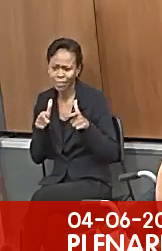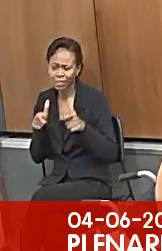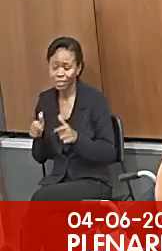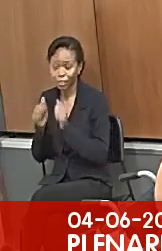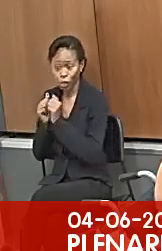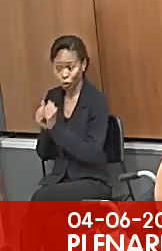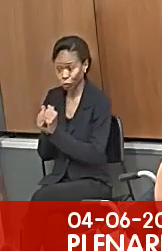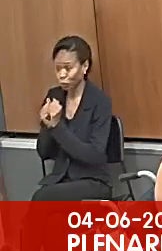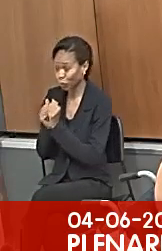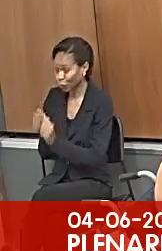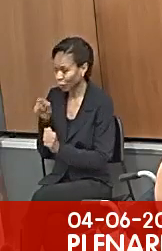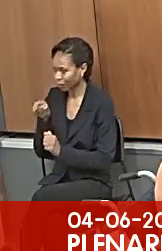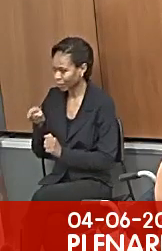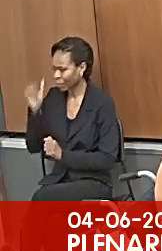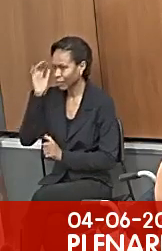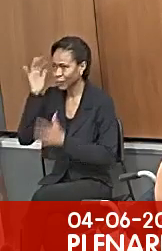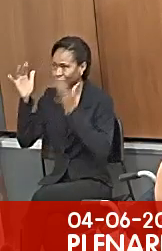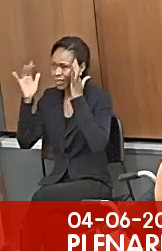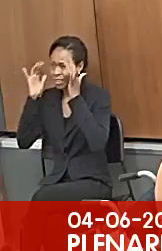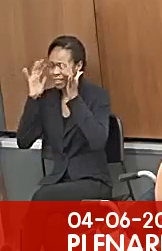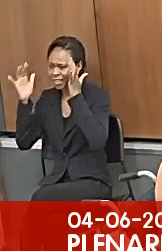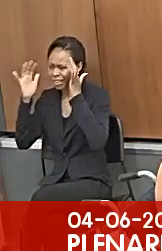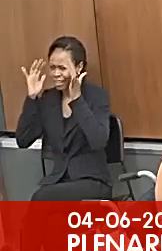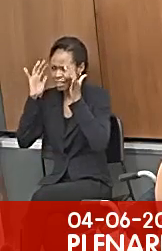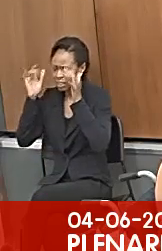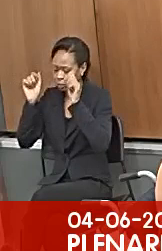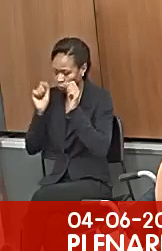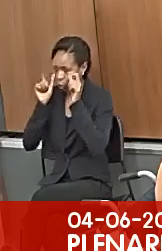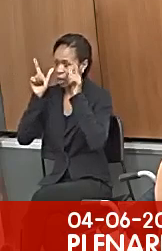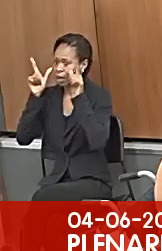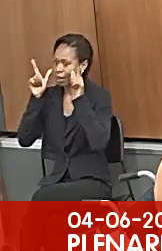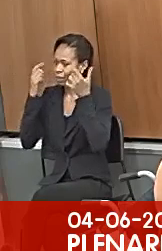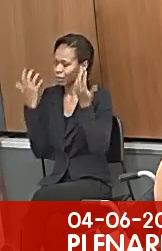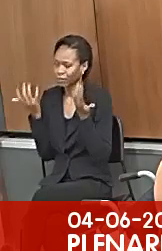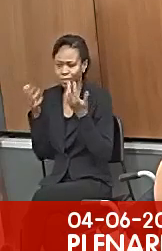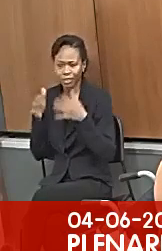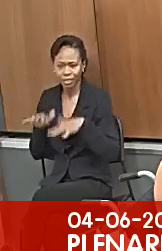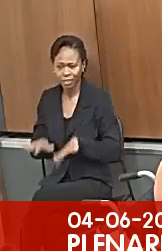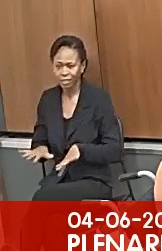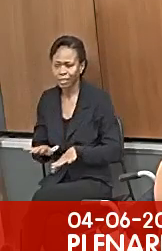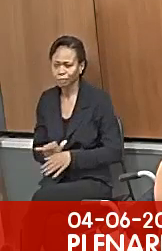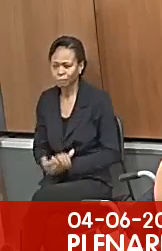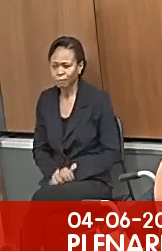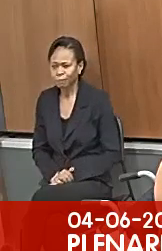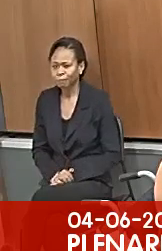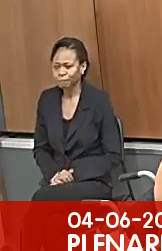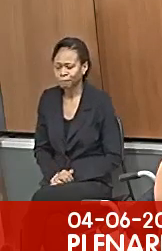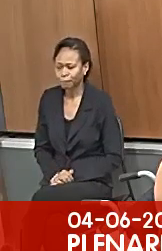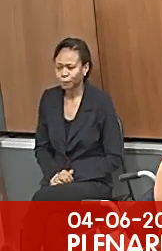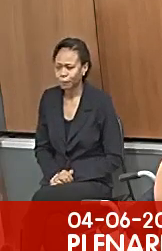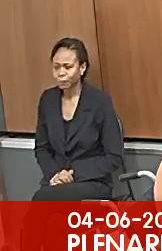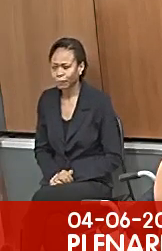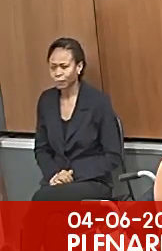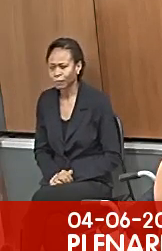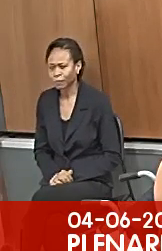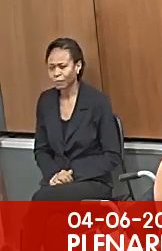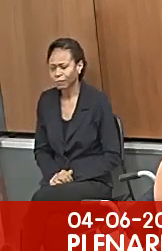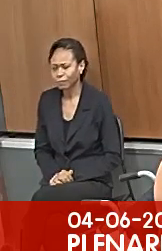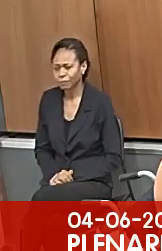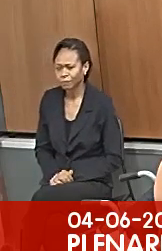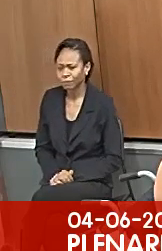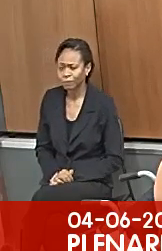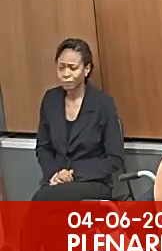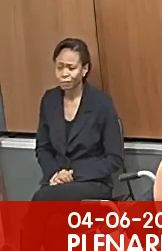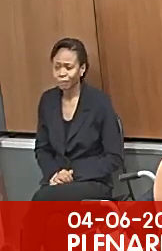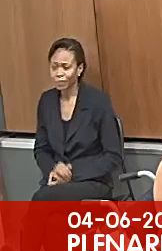com você for um sonho, eu não quero acordar. Quando eu